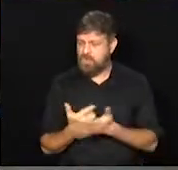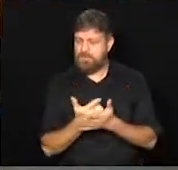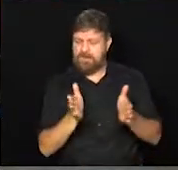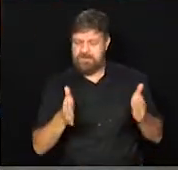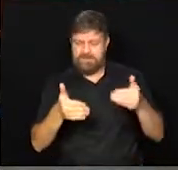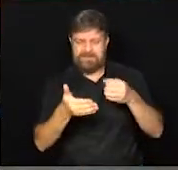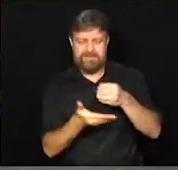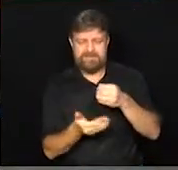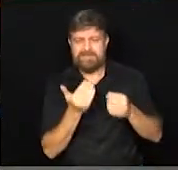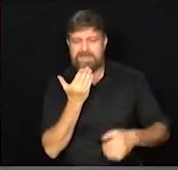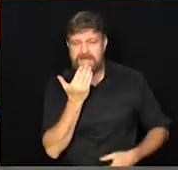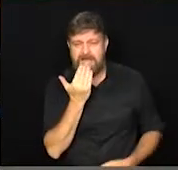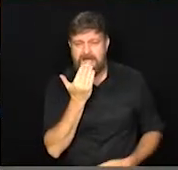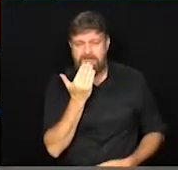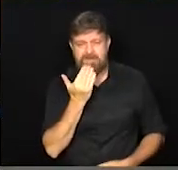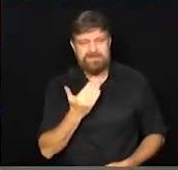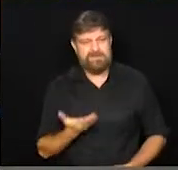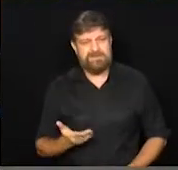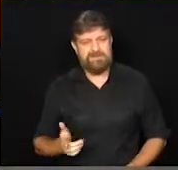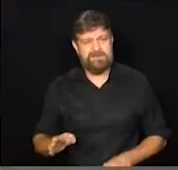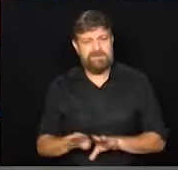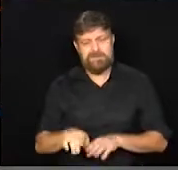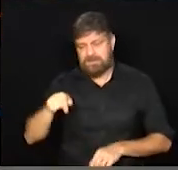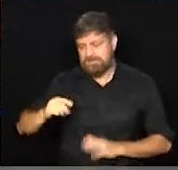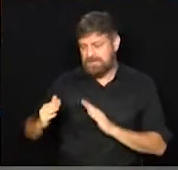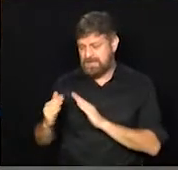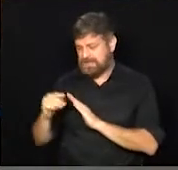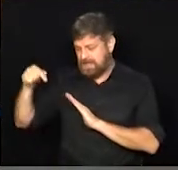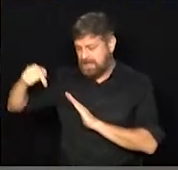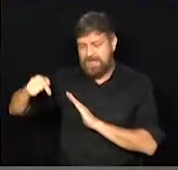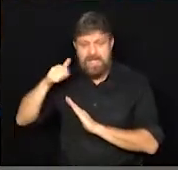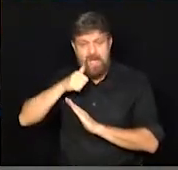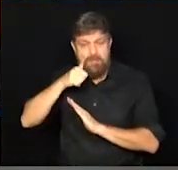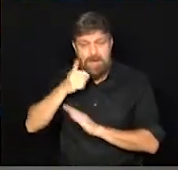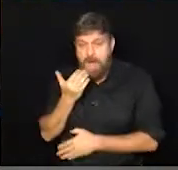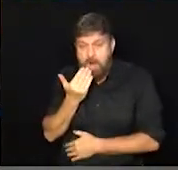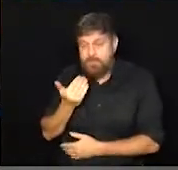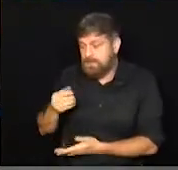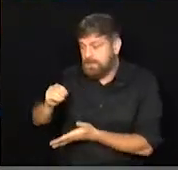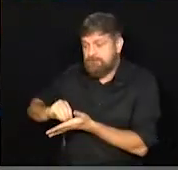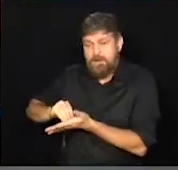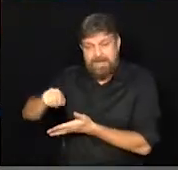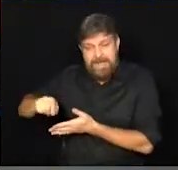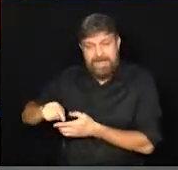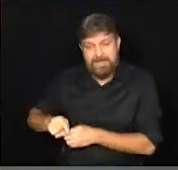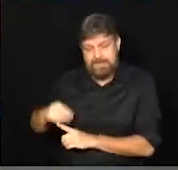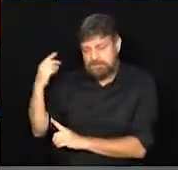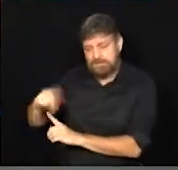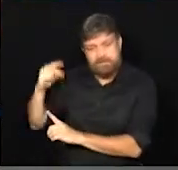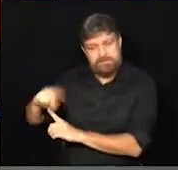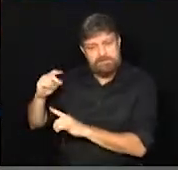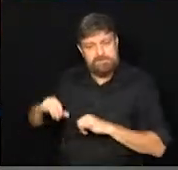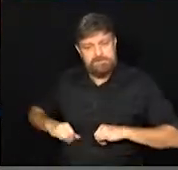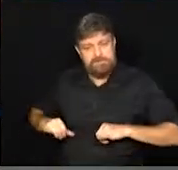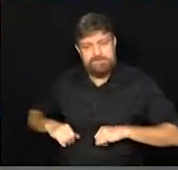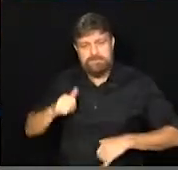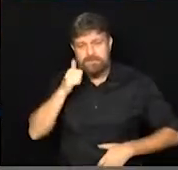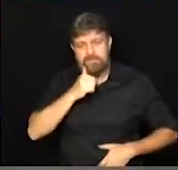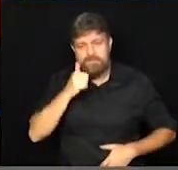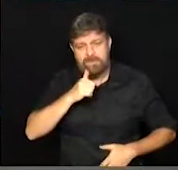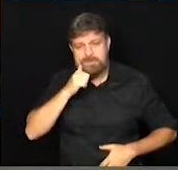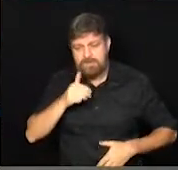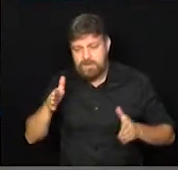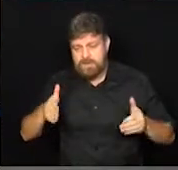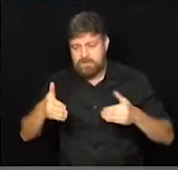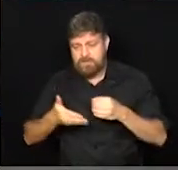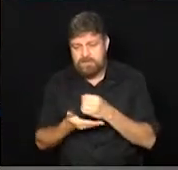é a cesta básica que está faltando dentro da casa da mulher que foi agredida. Era muito comum a própria mulher levar a cesta